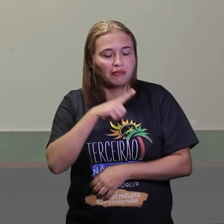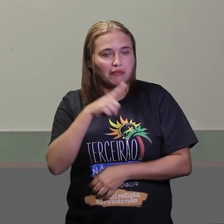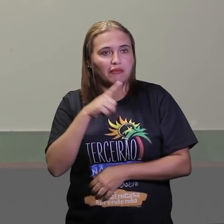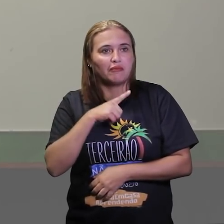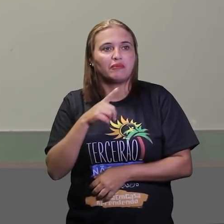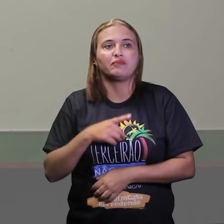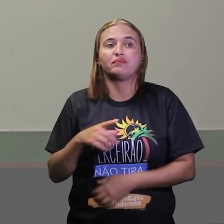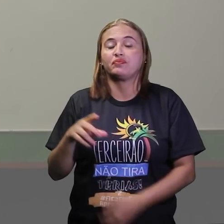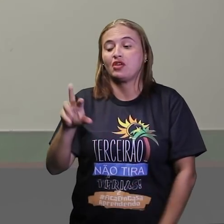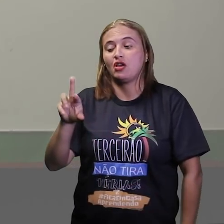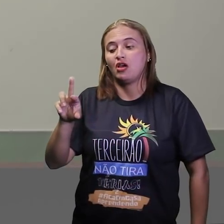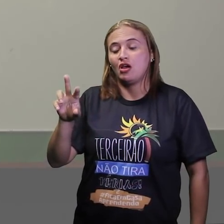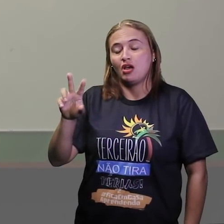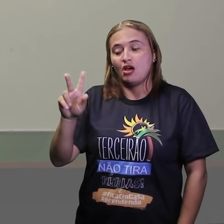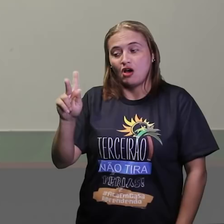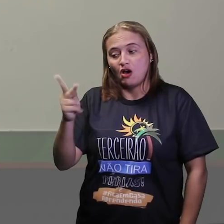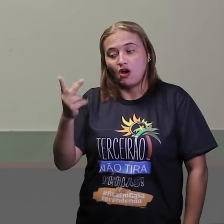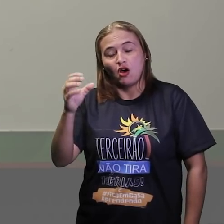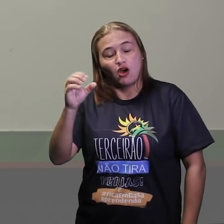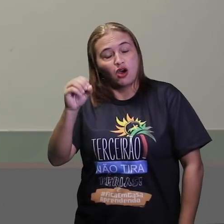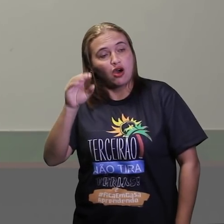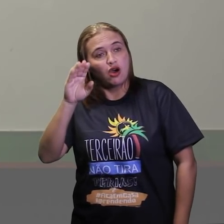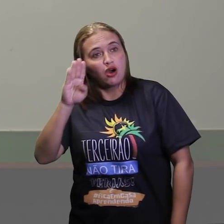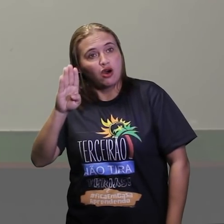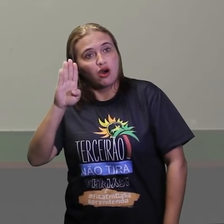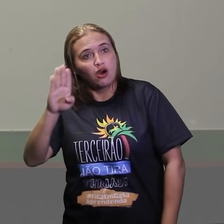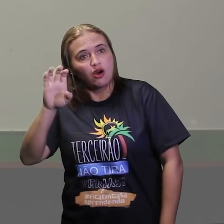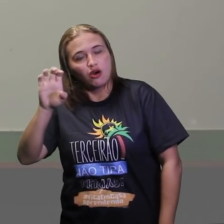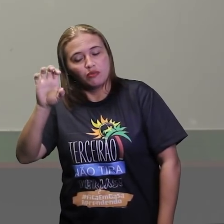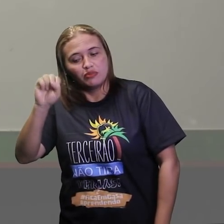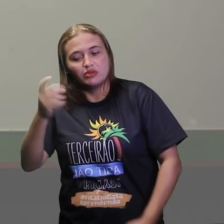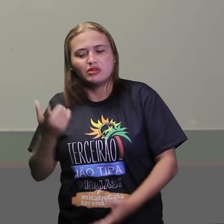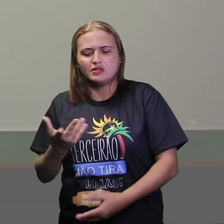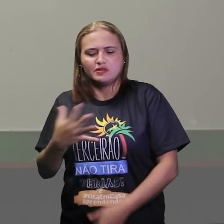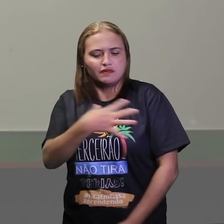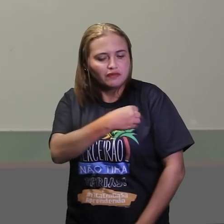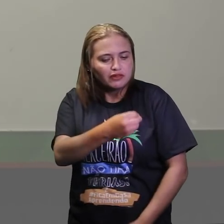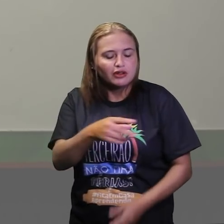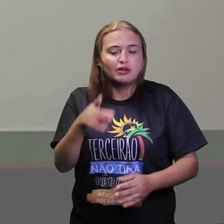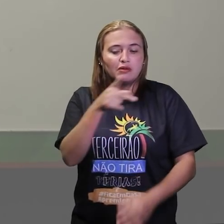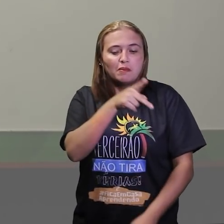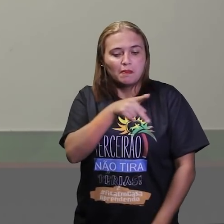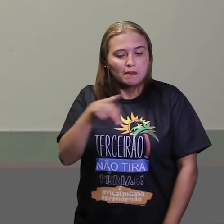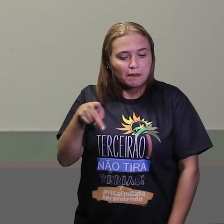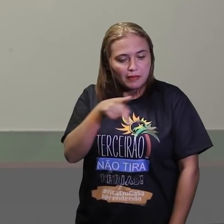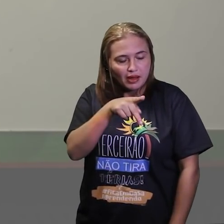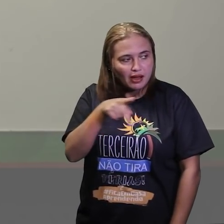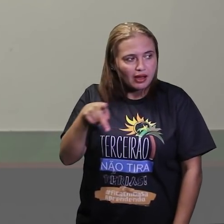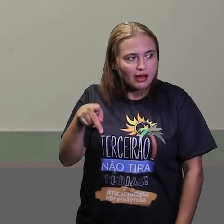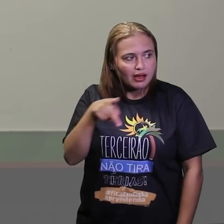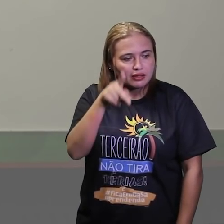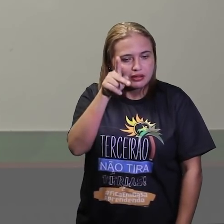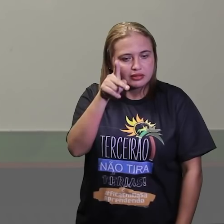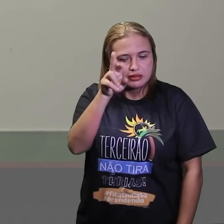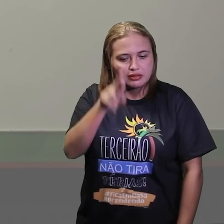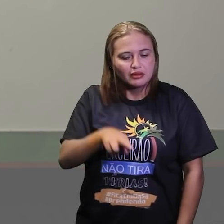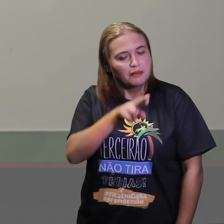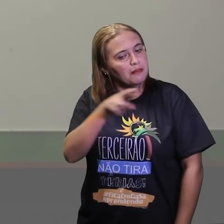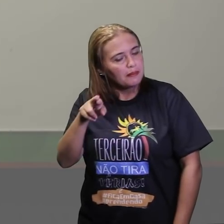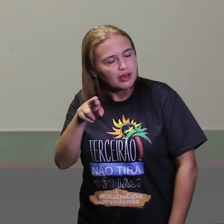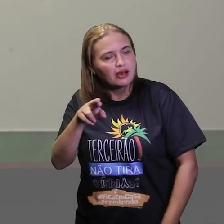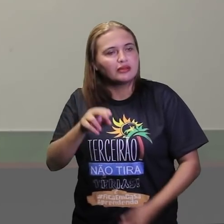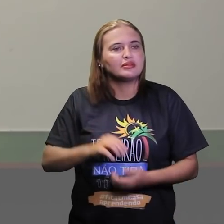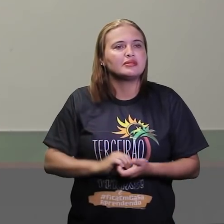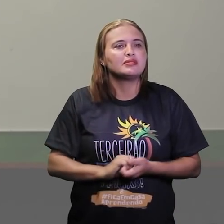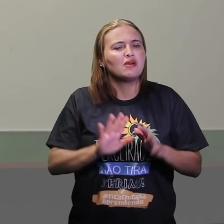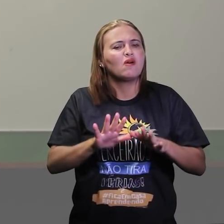de padre. Por exemplo, Locke aí, o cara da Revolução Gloriosa, famosa. Tá? Então, o que nós temos aqui? Quais